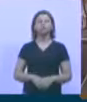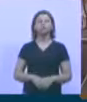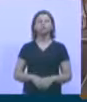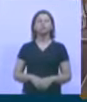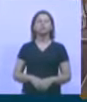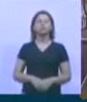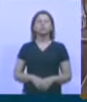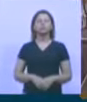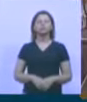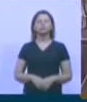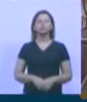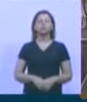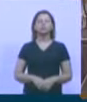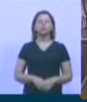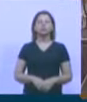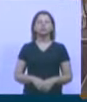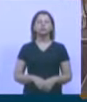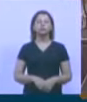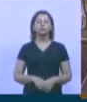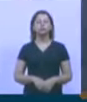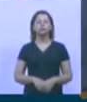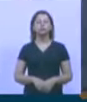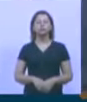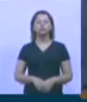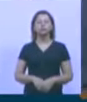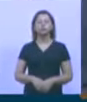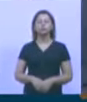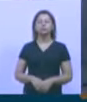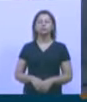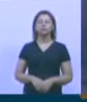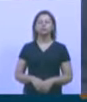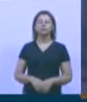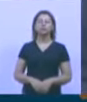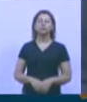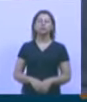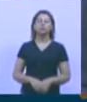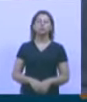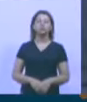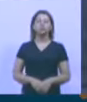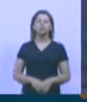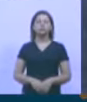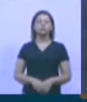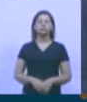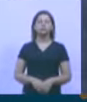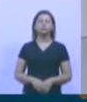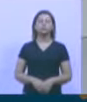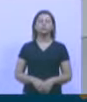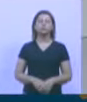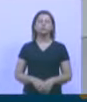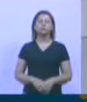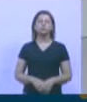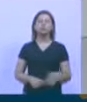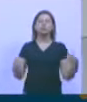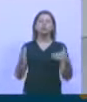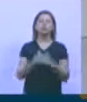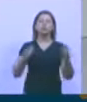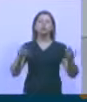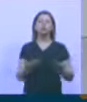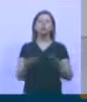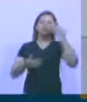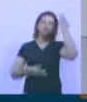I've not seen a single case being healed where the root cause was not brought to the Lord for his healing. Eu até hoje não